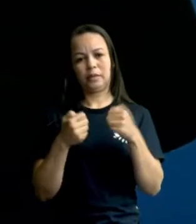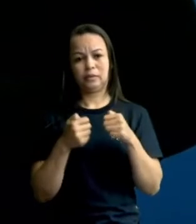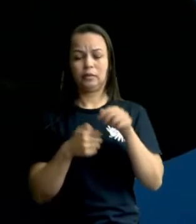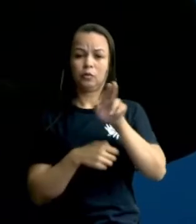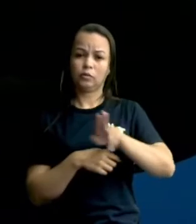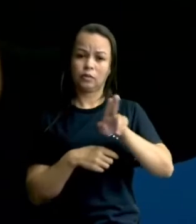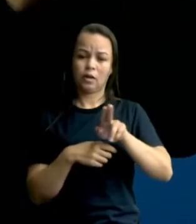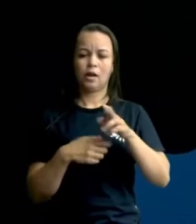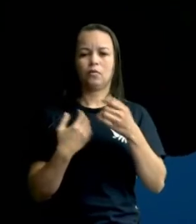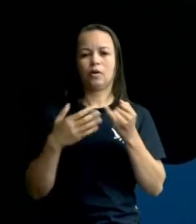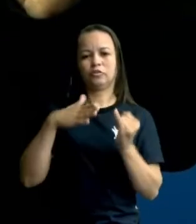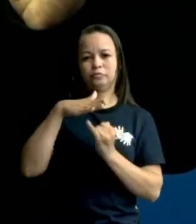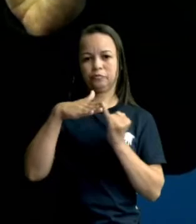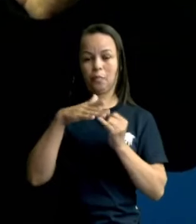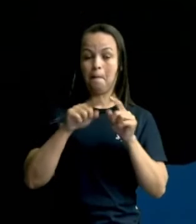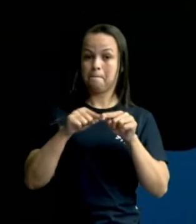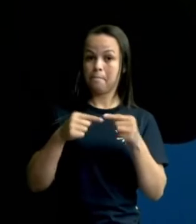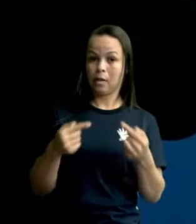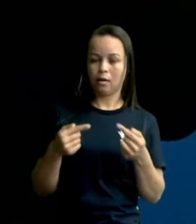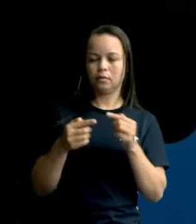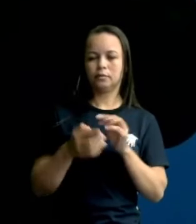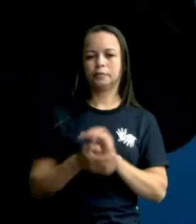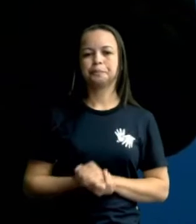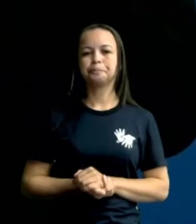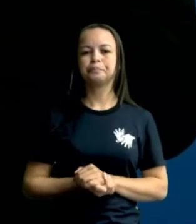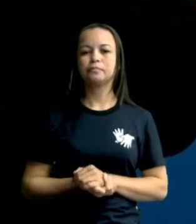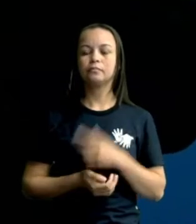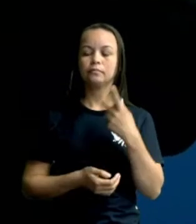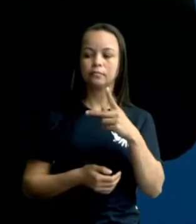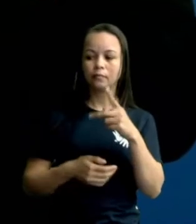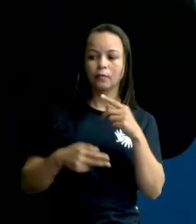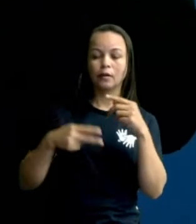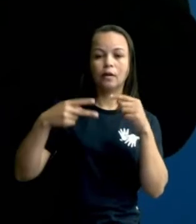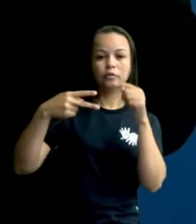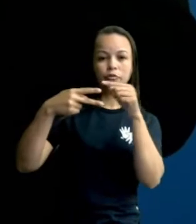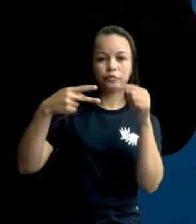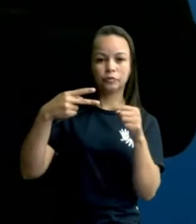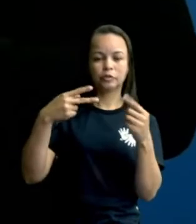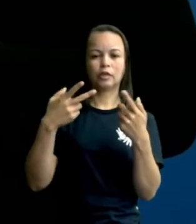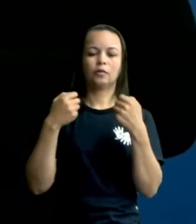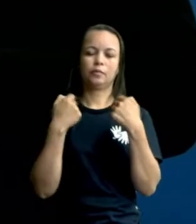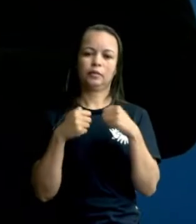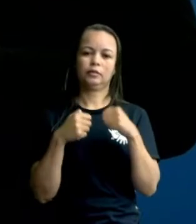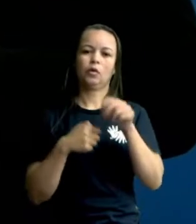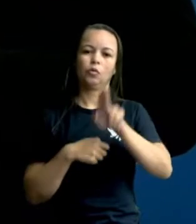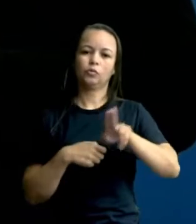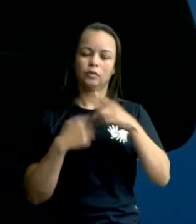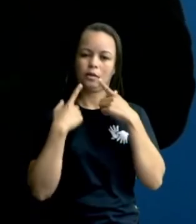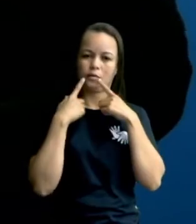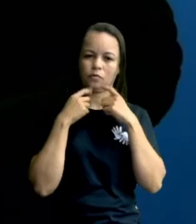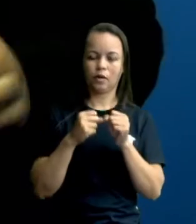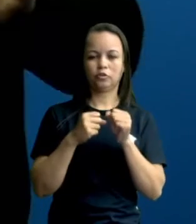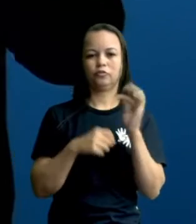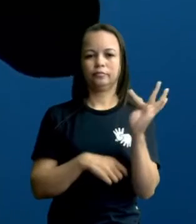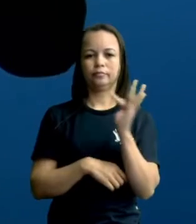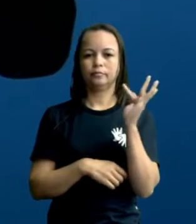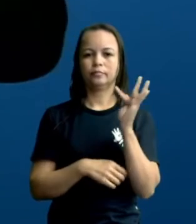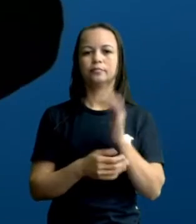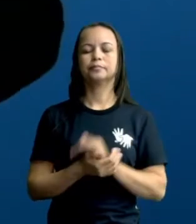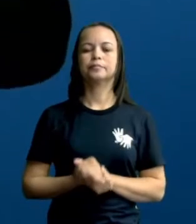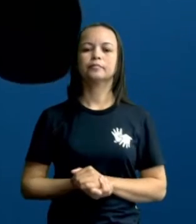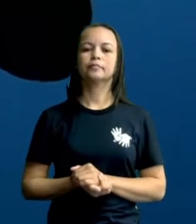a linguagem formal. Mas, nesses casos, você só pode utilizar a linguagem formal.